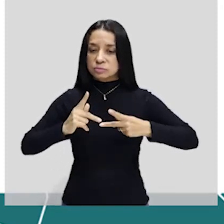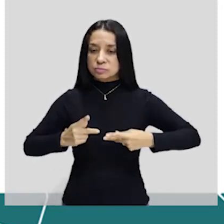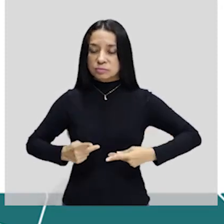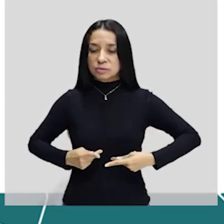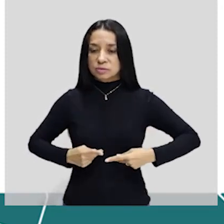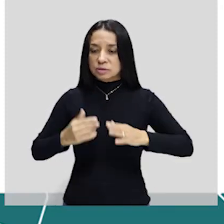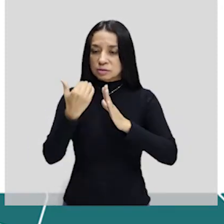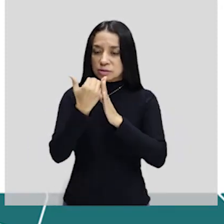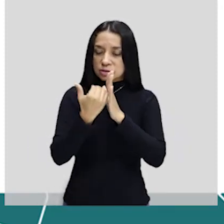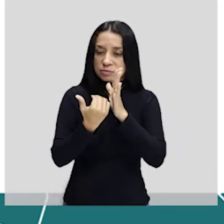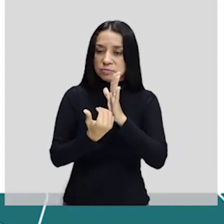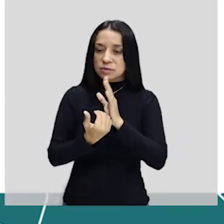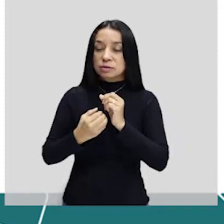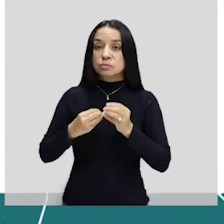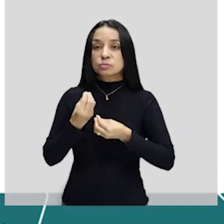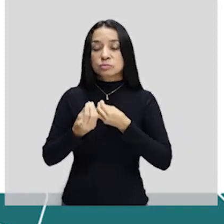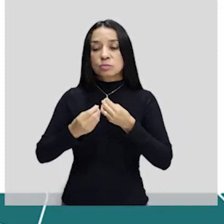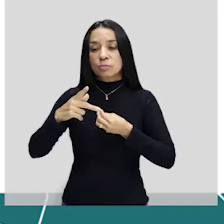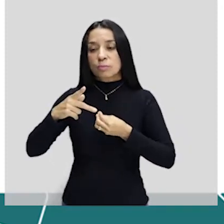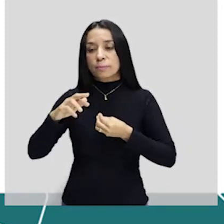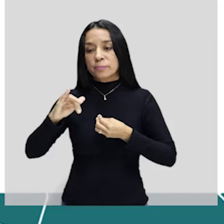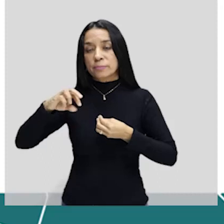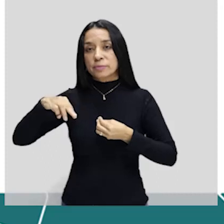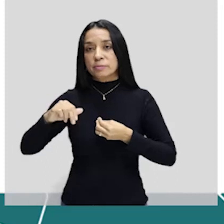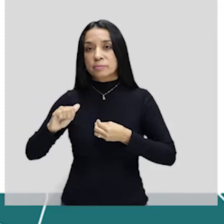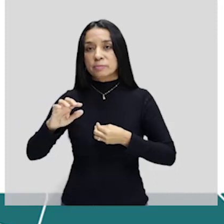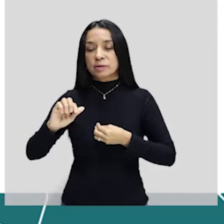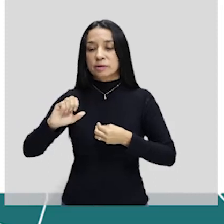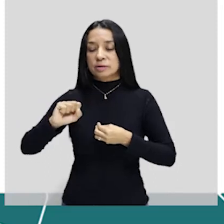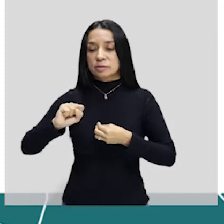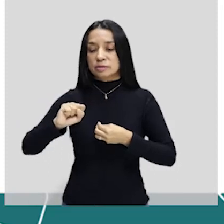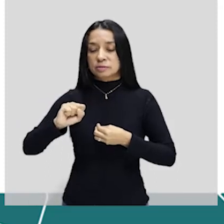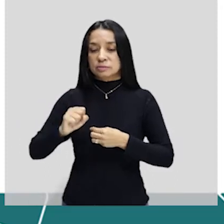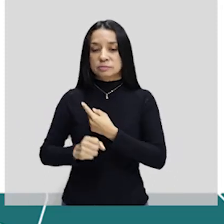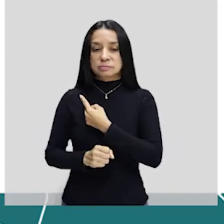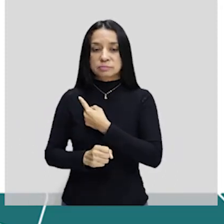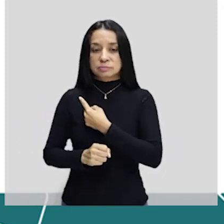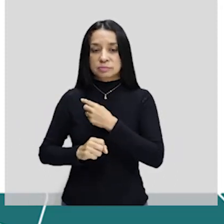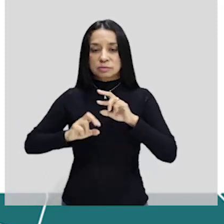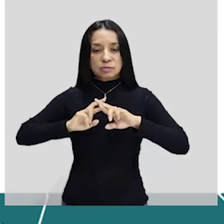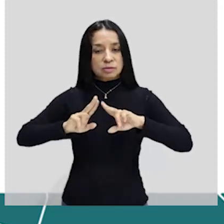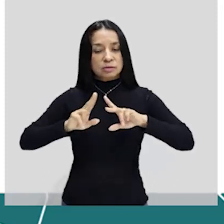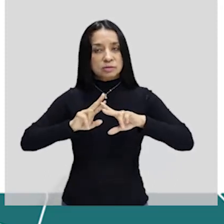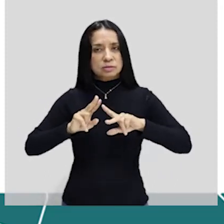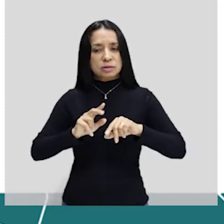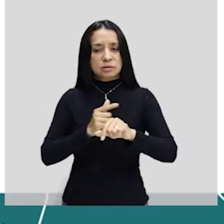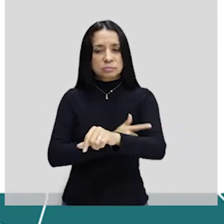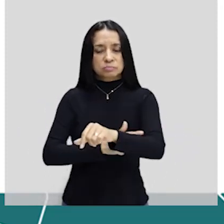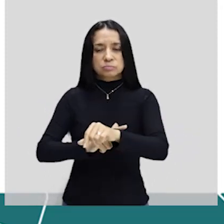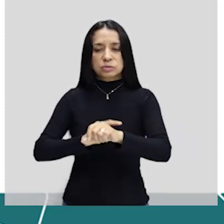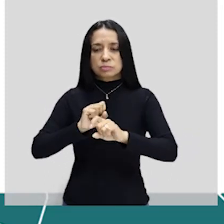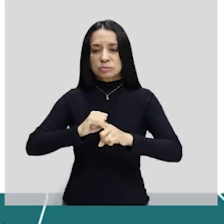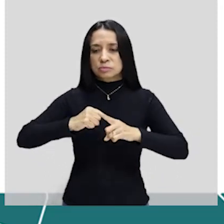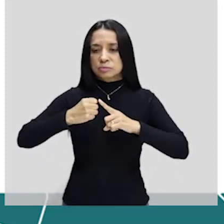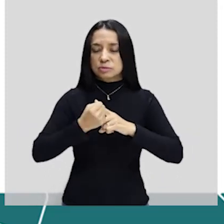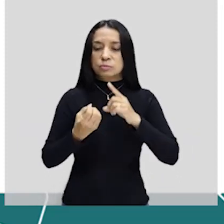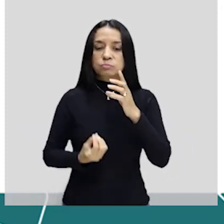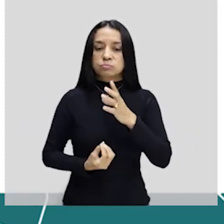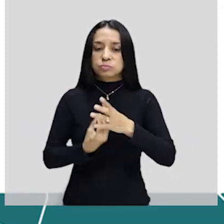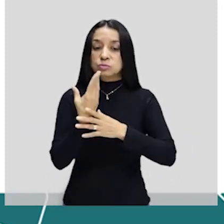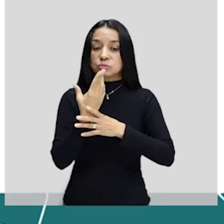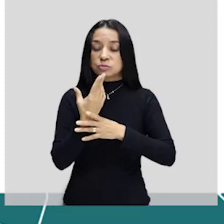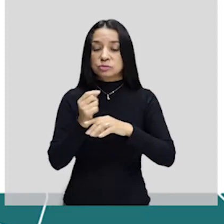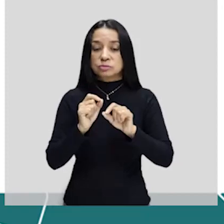principalmente nos primeiros anos de vida. A diversidade do comportamento social que surgiu nos primatas teria sido um